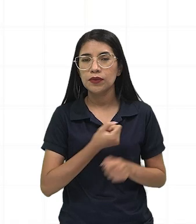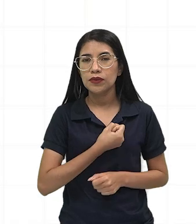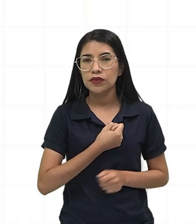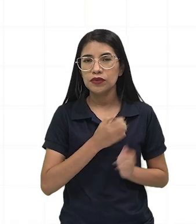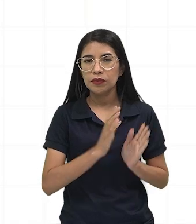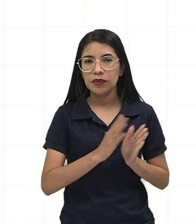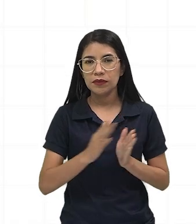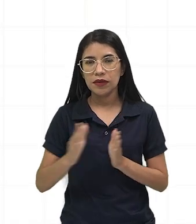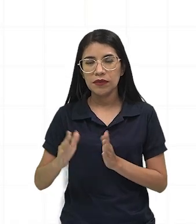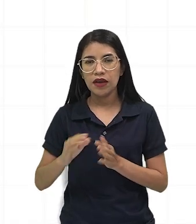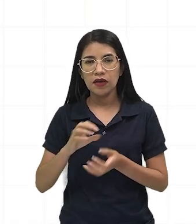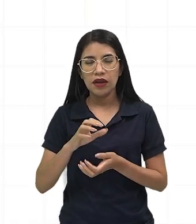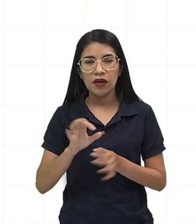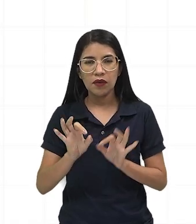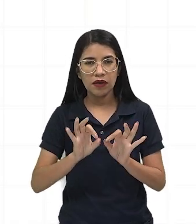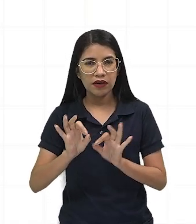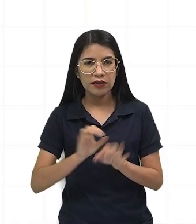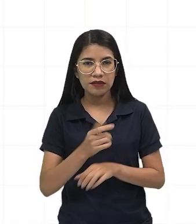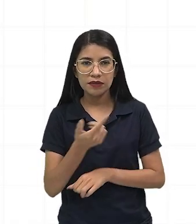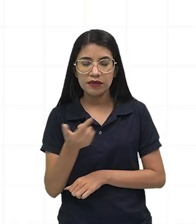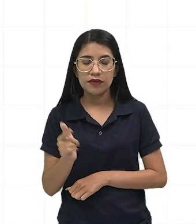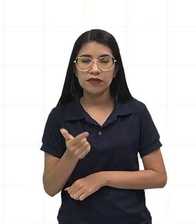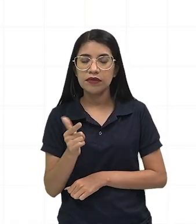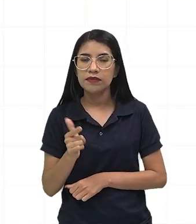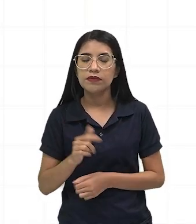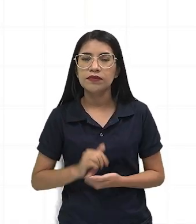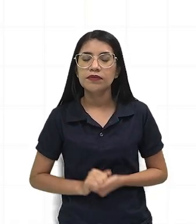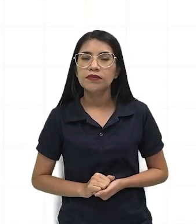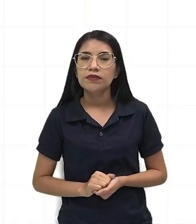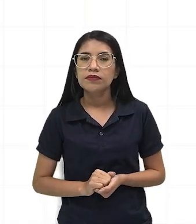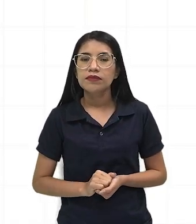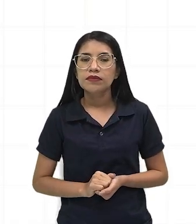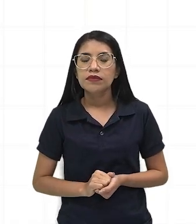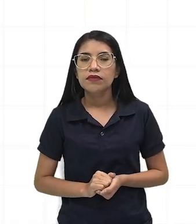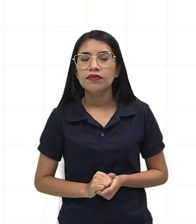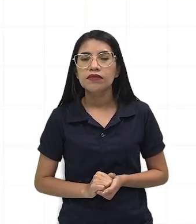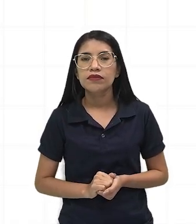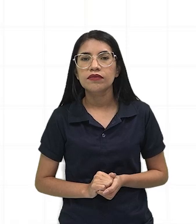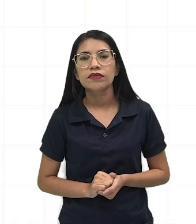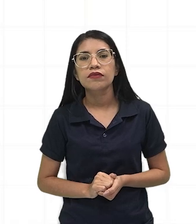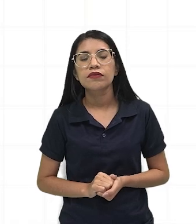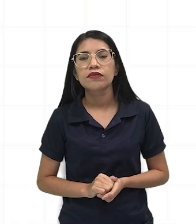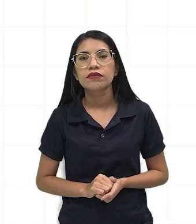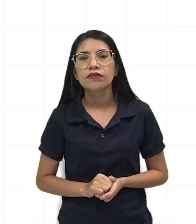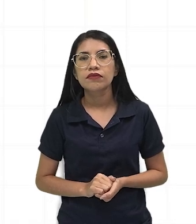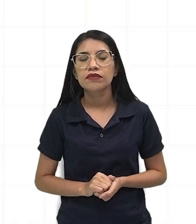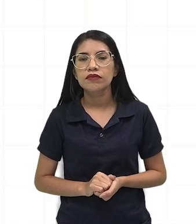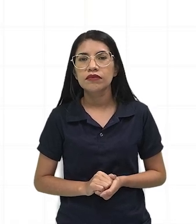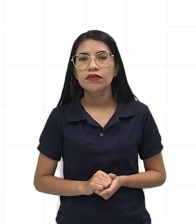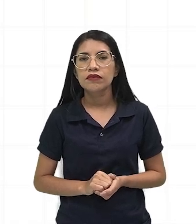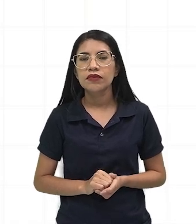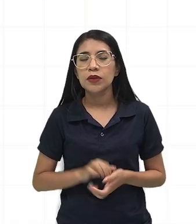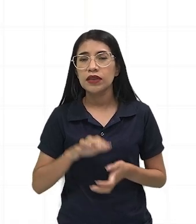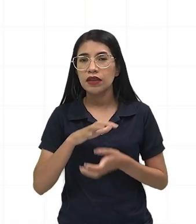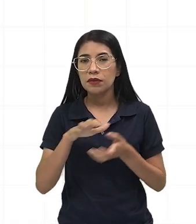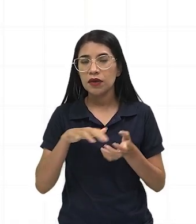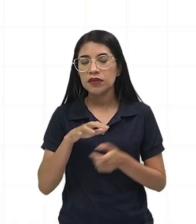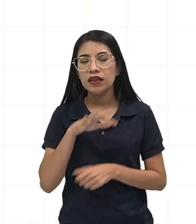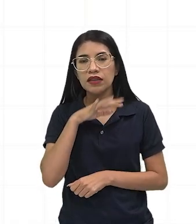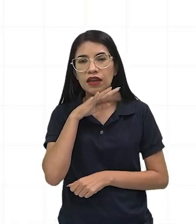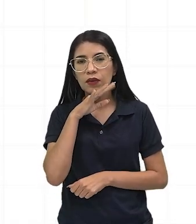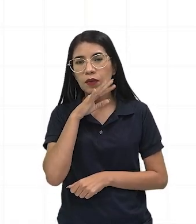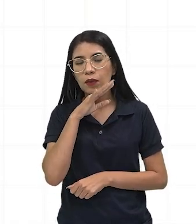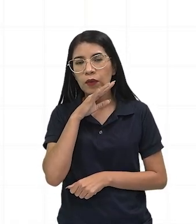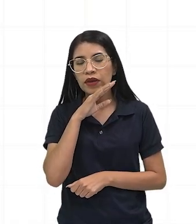está desorganizada, certo? Então, se ela está desorganizada, fica ruim de